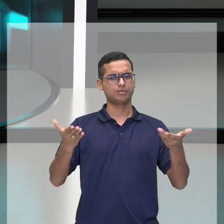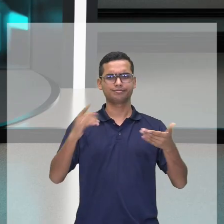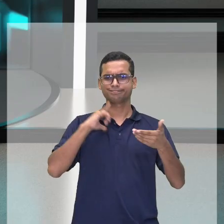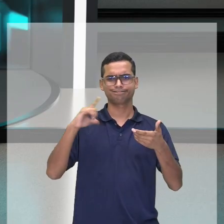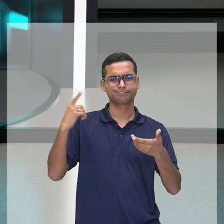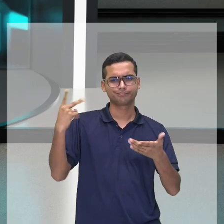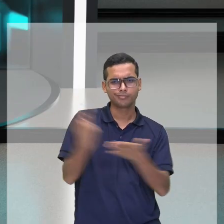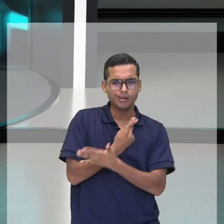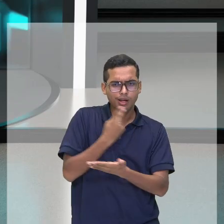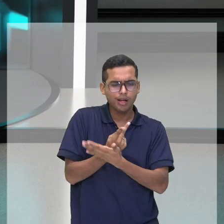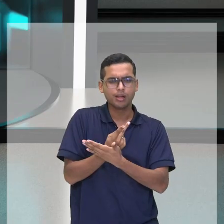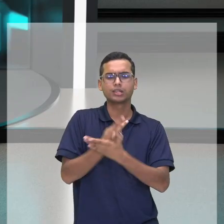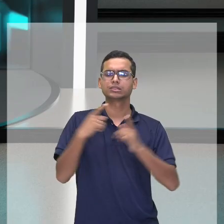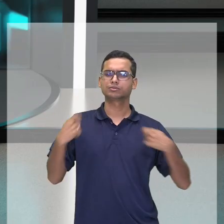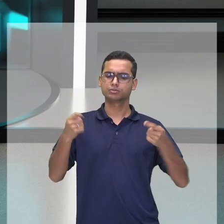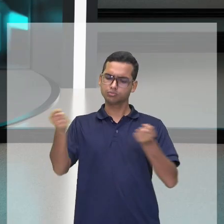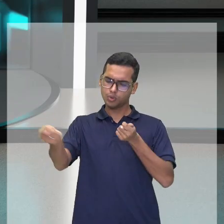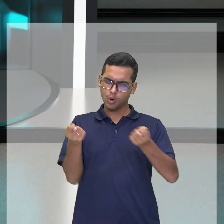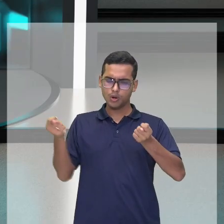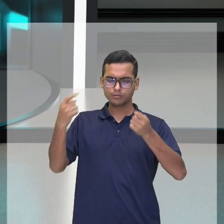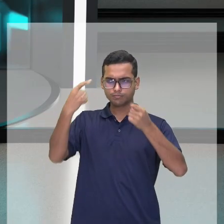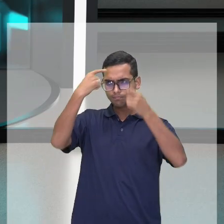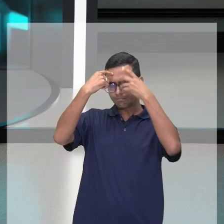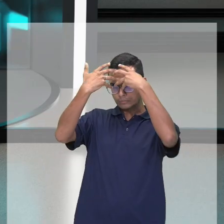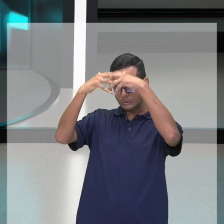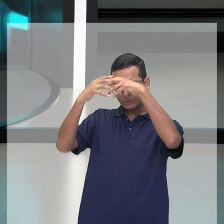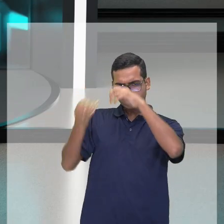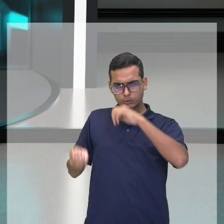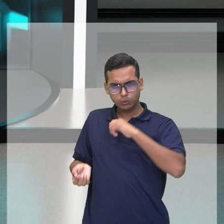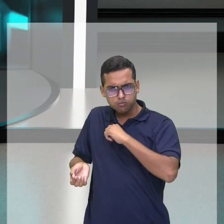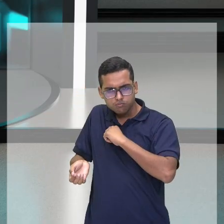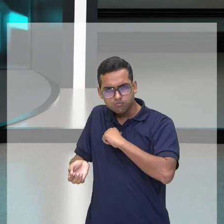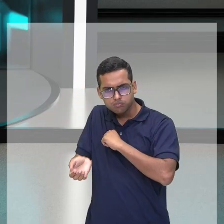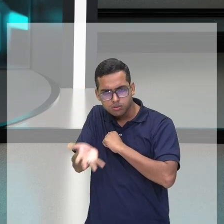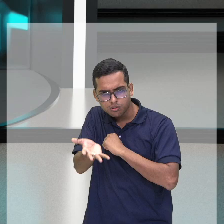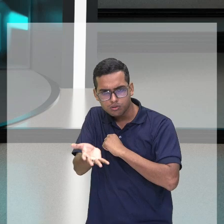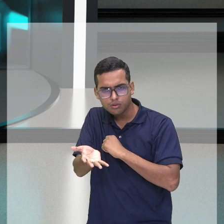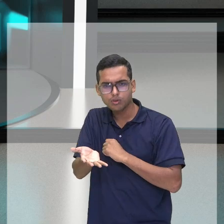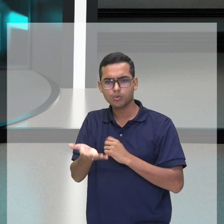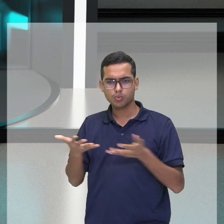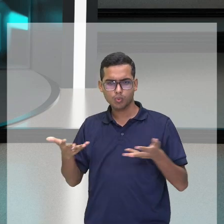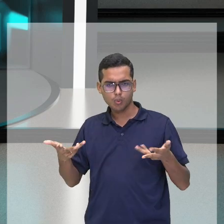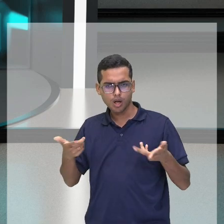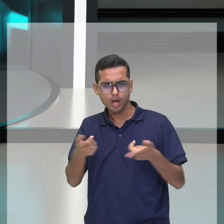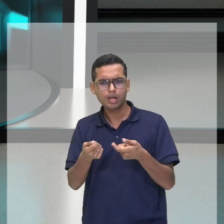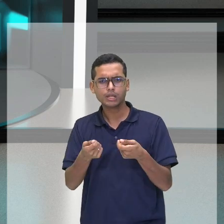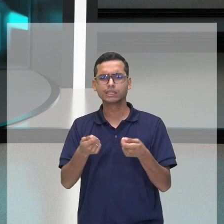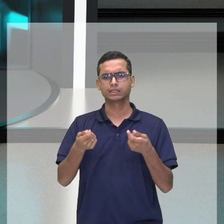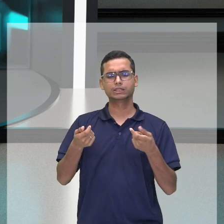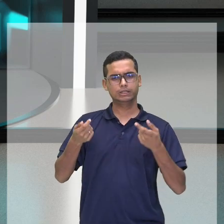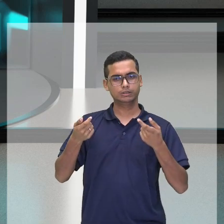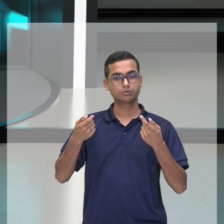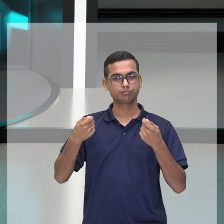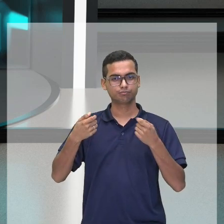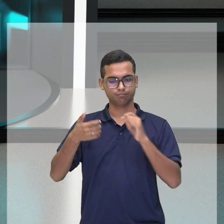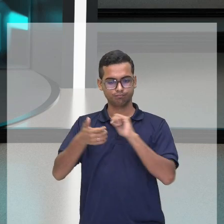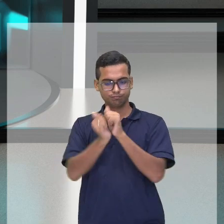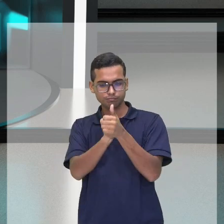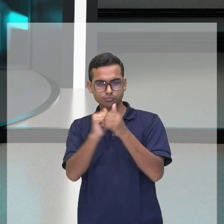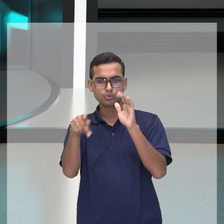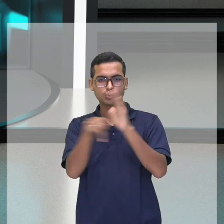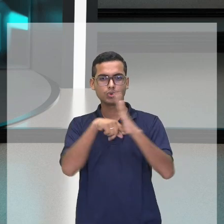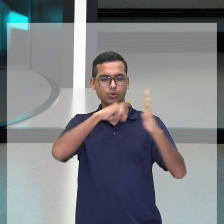Então precisa controlar. E o esporte de precisão, ele ajuda nisso, ele ajuda você a controlar as